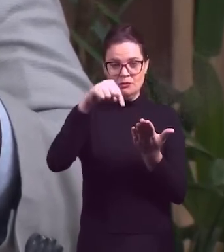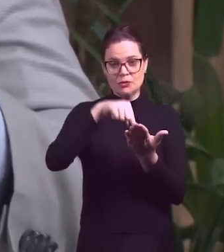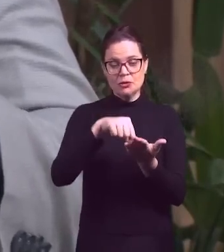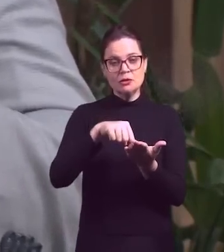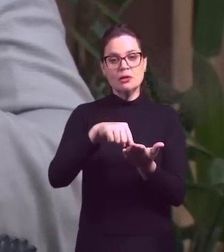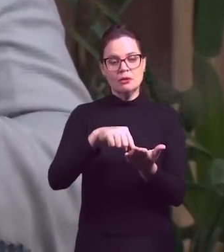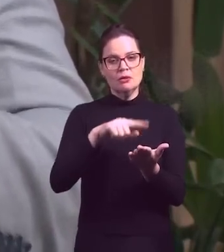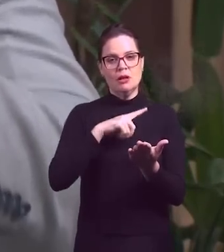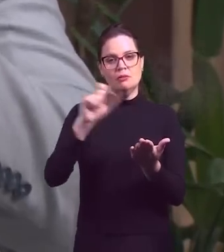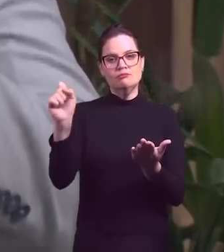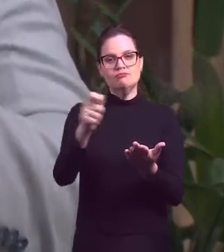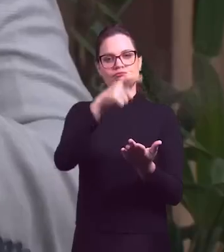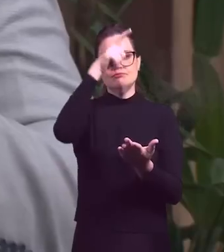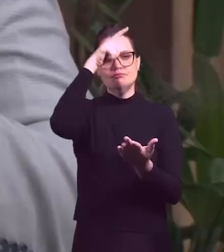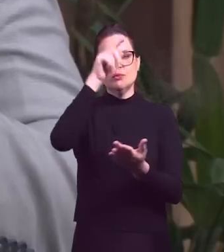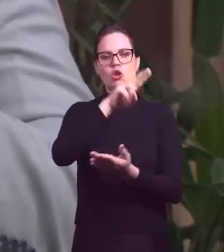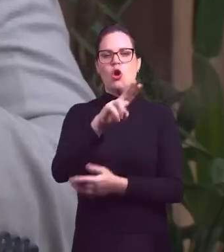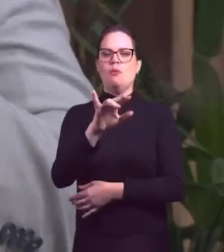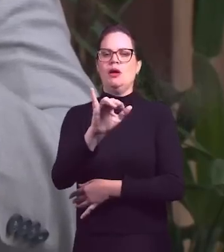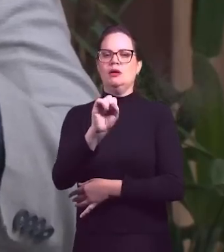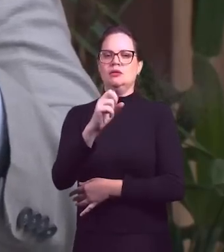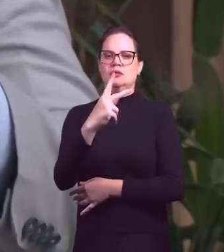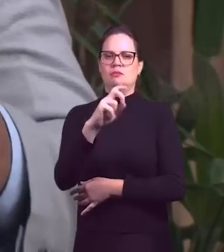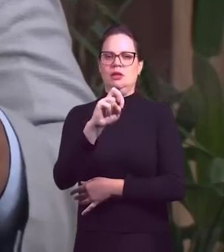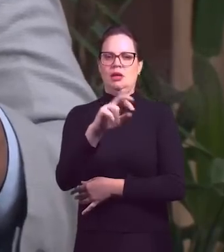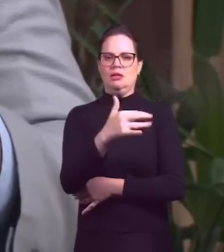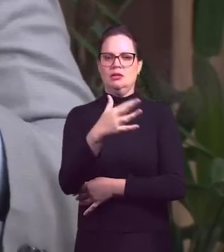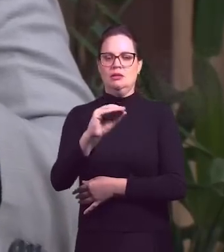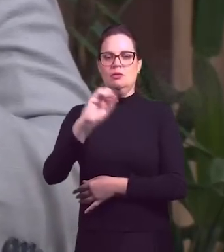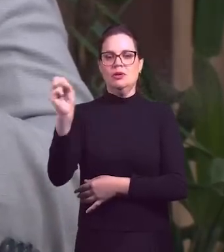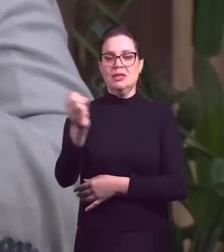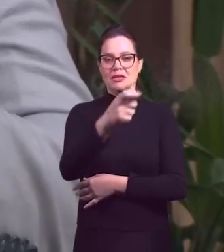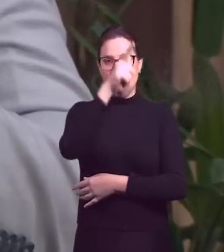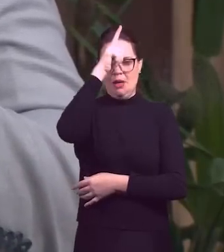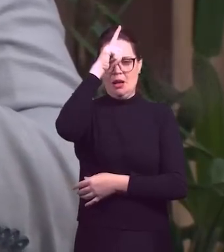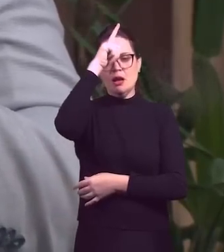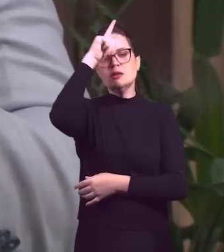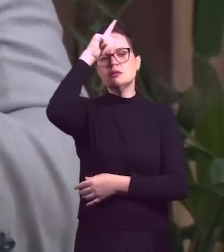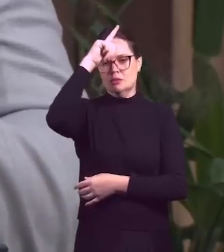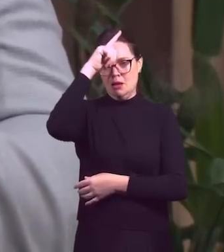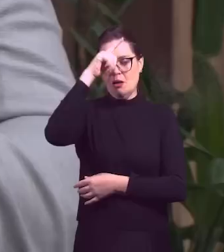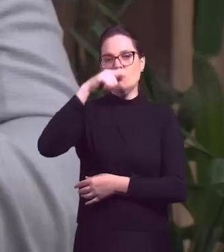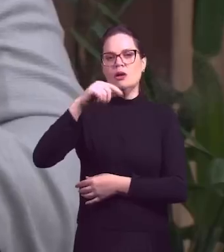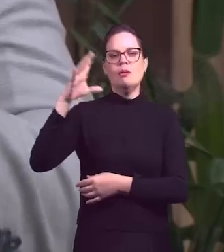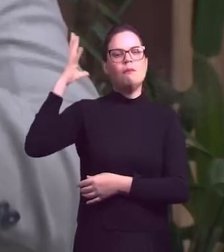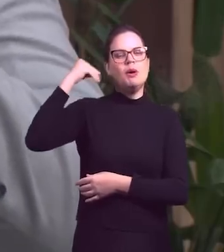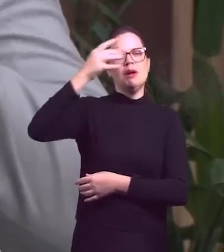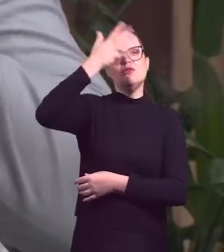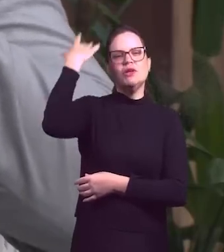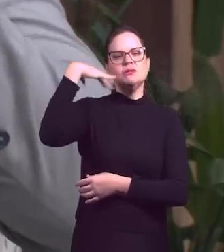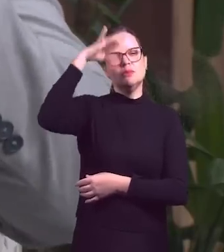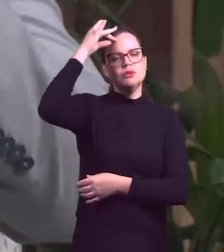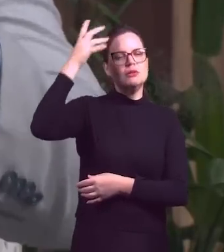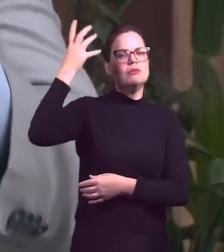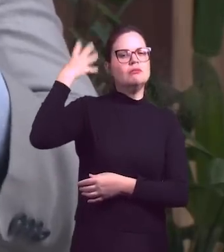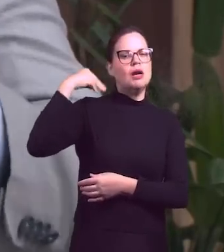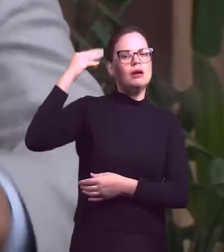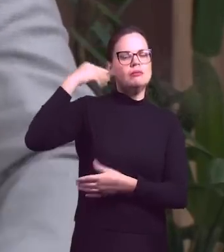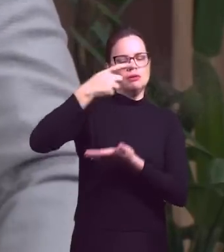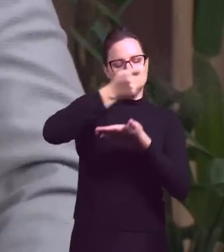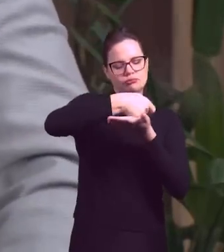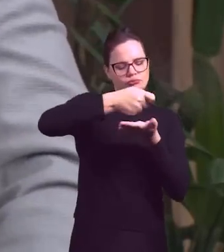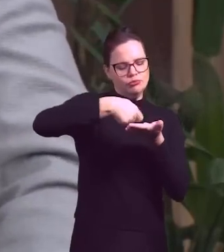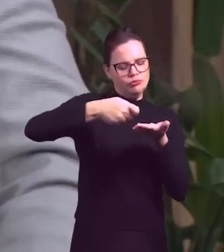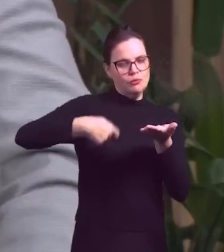tem a inspiração divina. Então, toda ela é inspirada, não foi da vontade